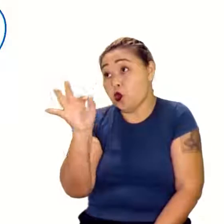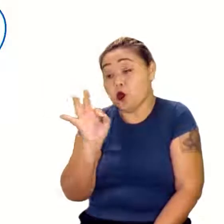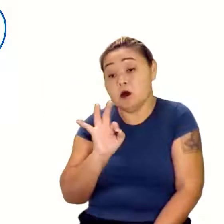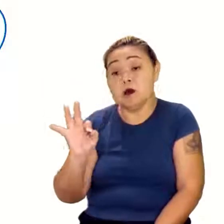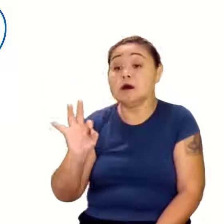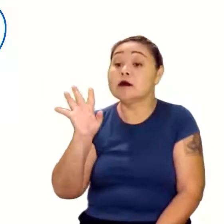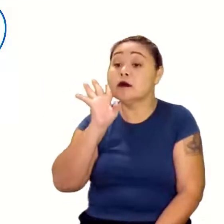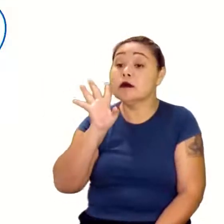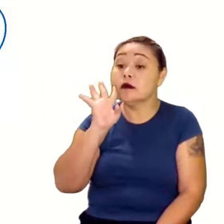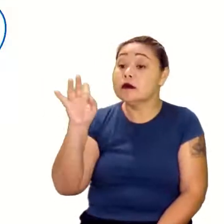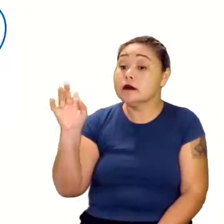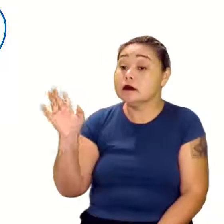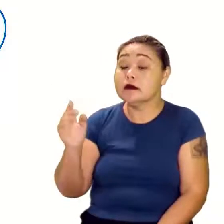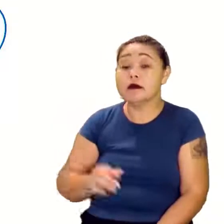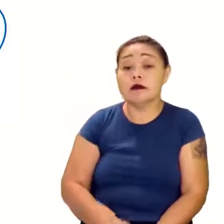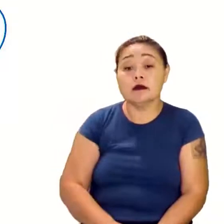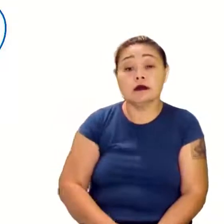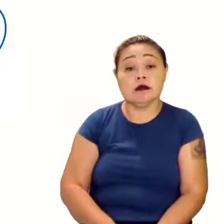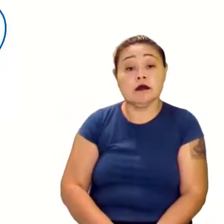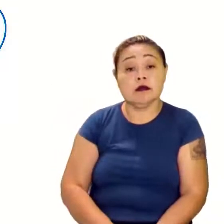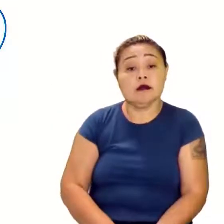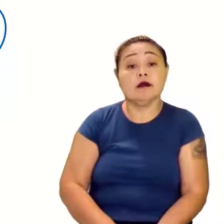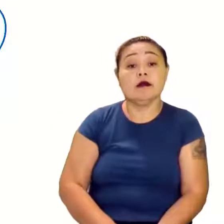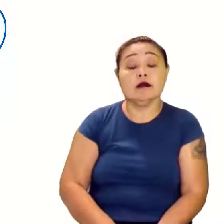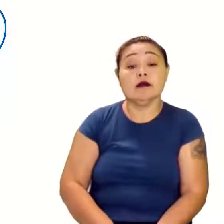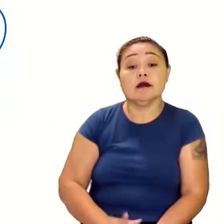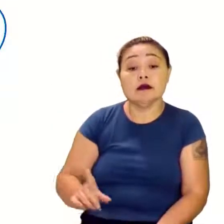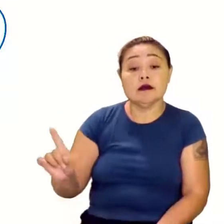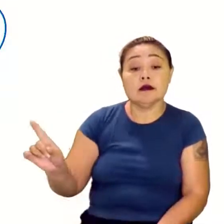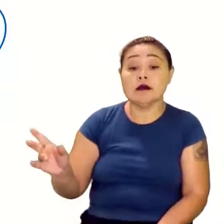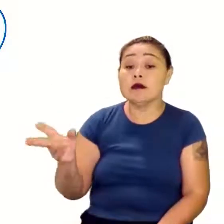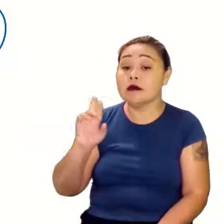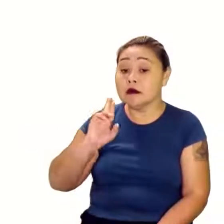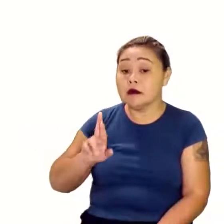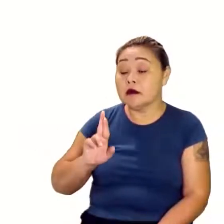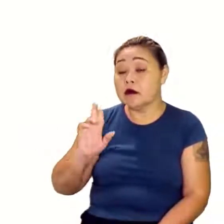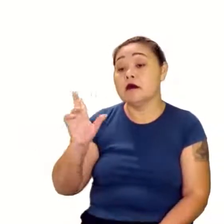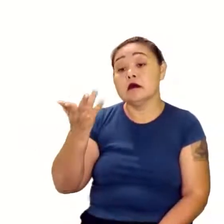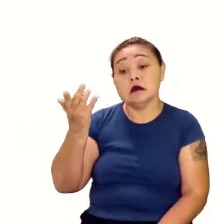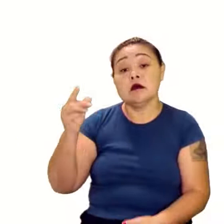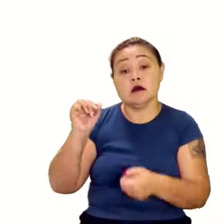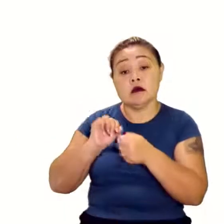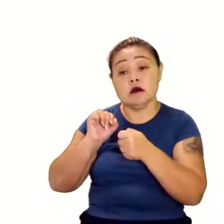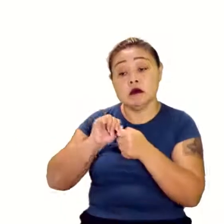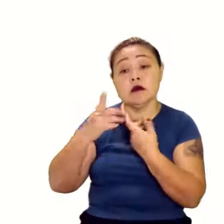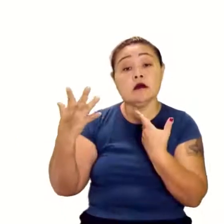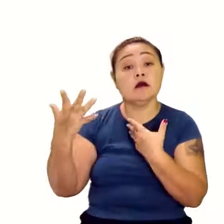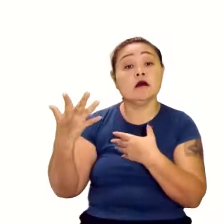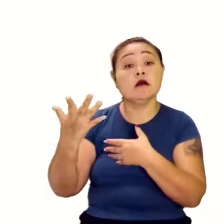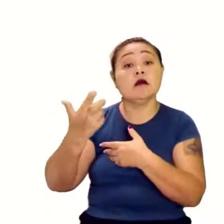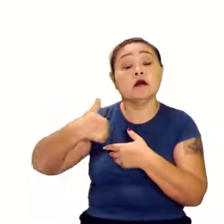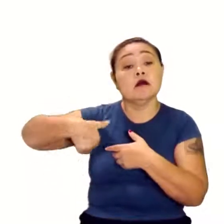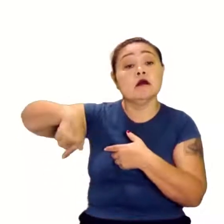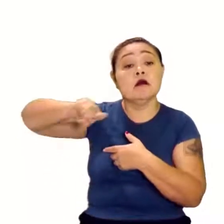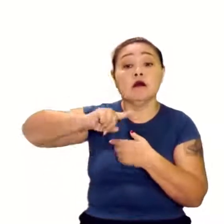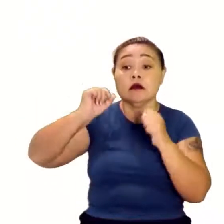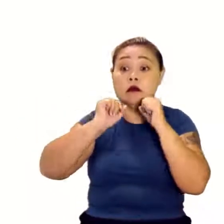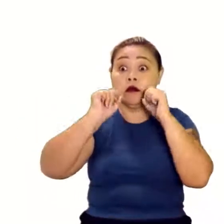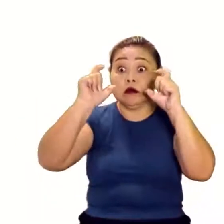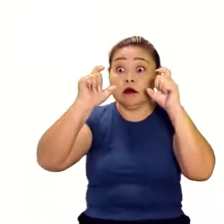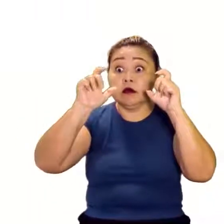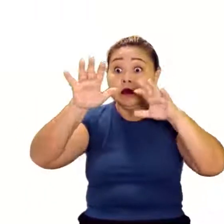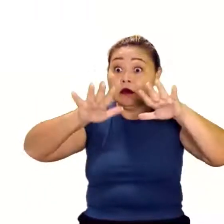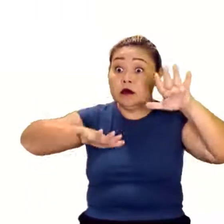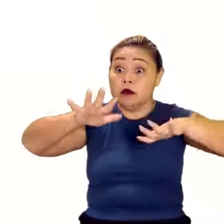Legal, né? Aí a gente tem aqui os resultados, mas é que a gente quis fazer já com a soma, né? Isso. Agora, atenção